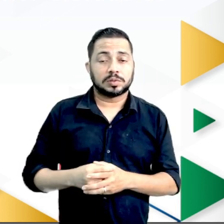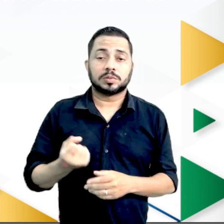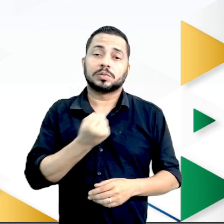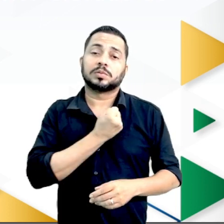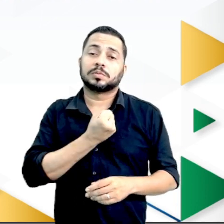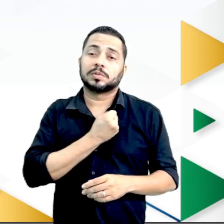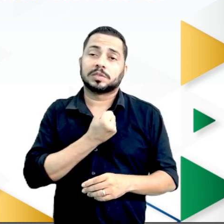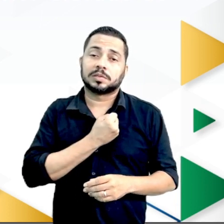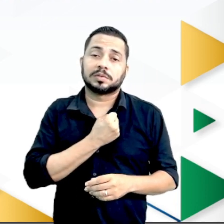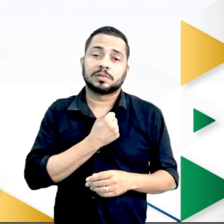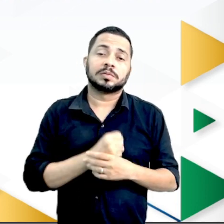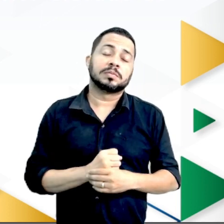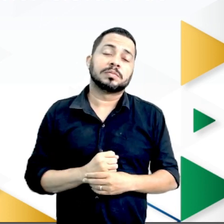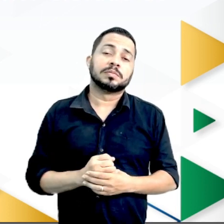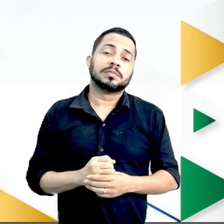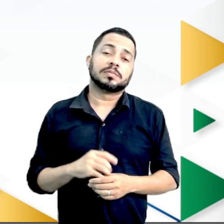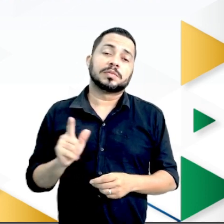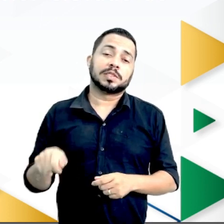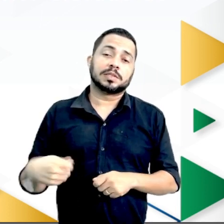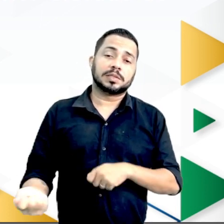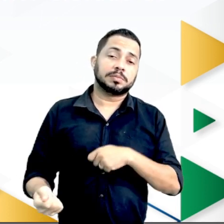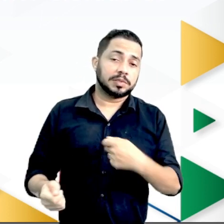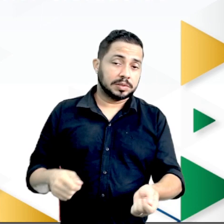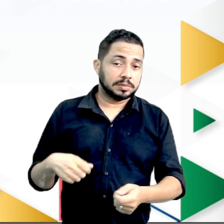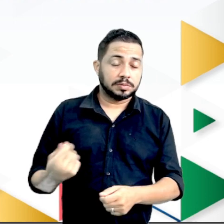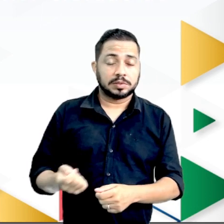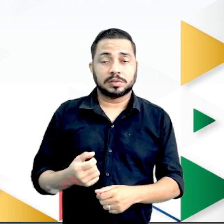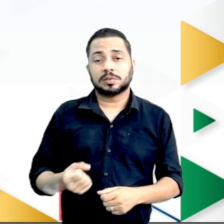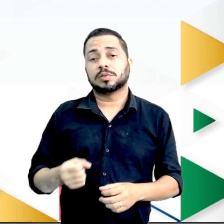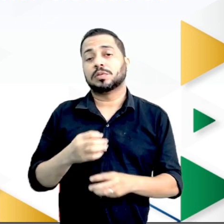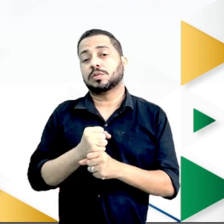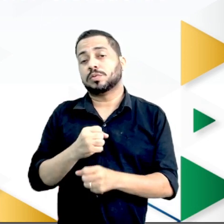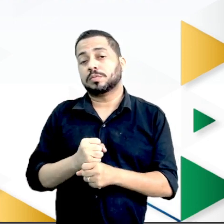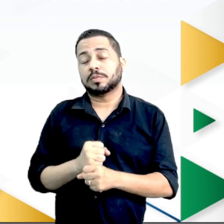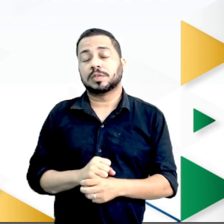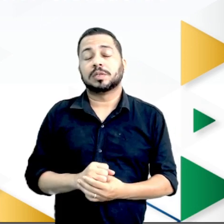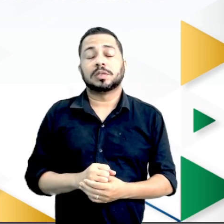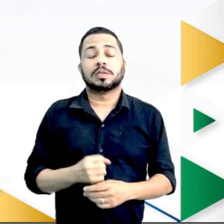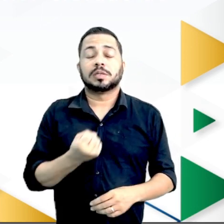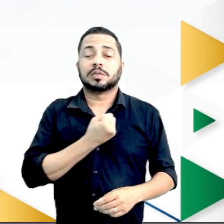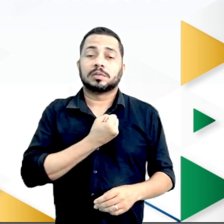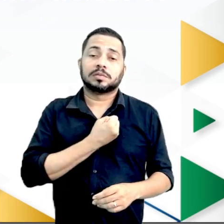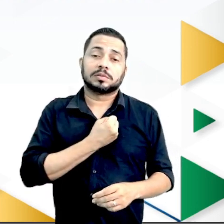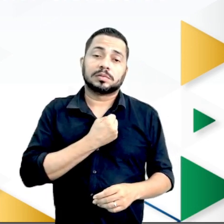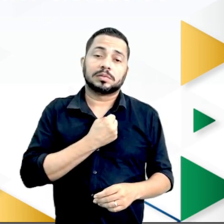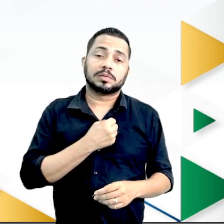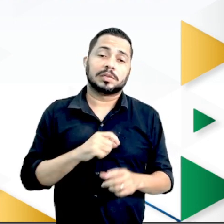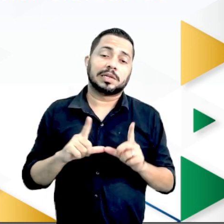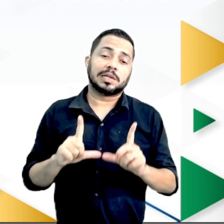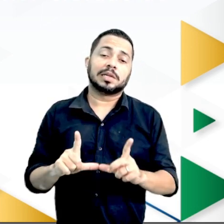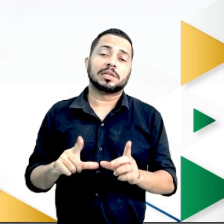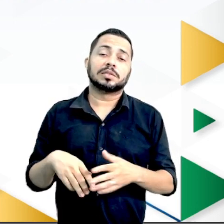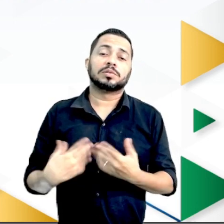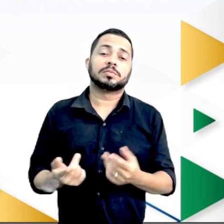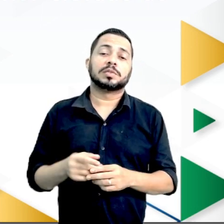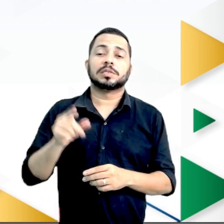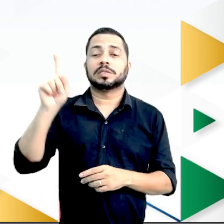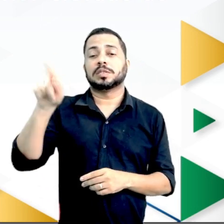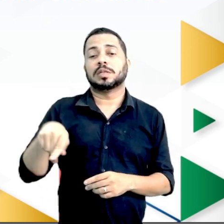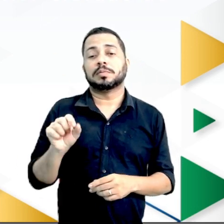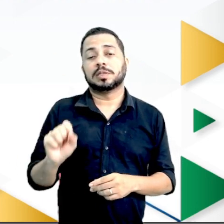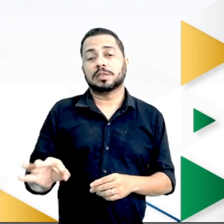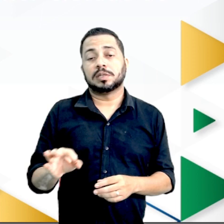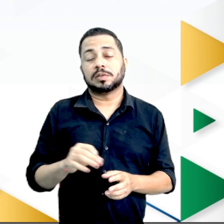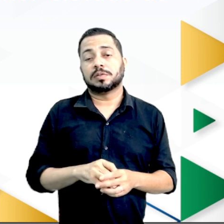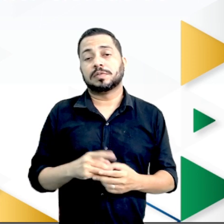números, né? Que são símbolos numéricos com símbolos de jogos de cartas. e outros símbolos como exclamação,